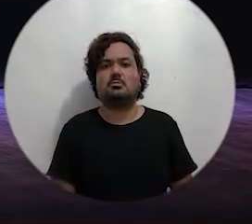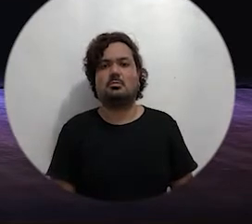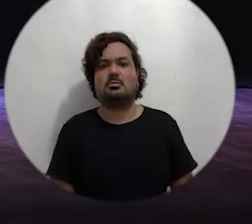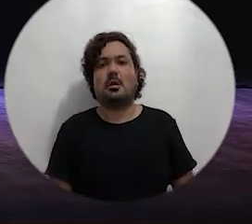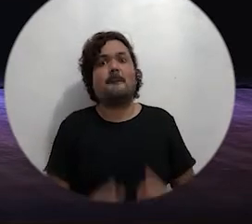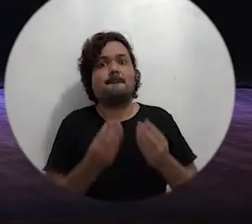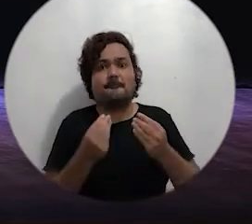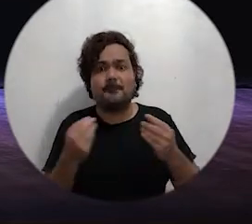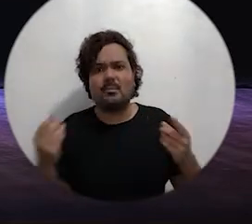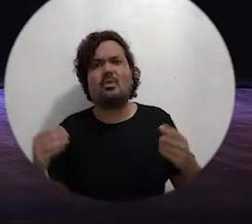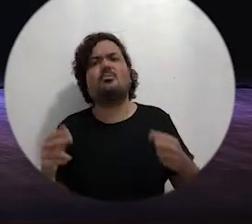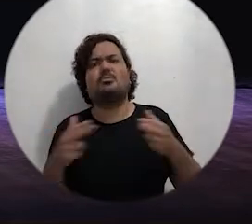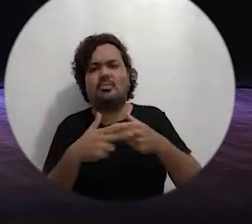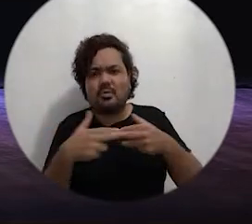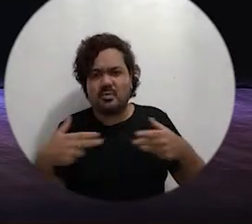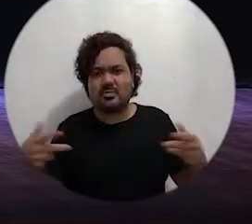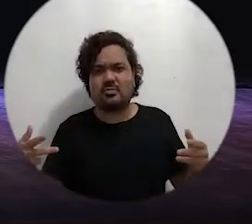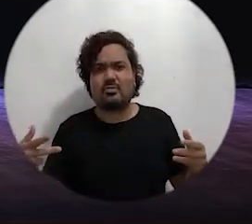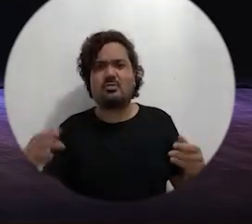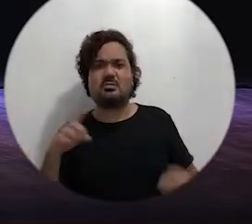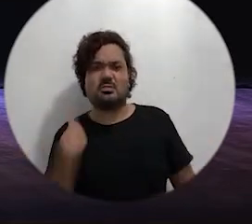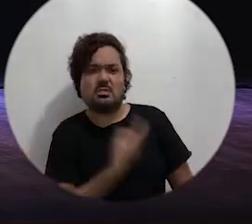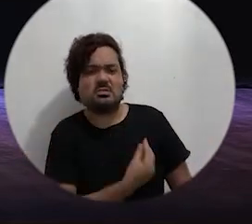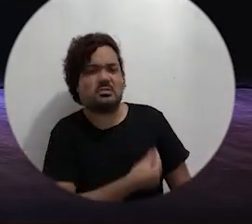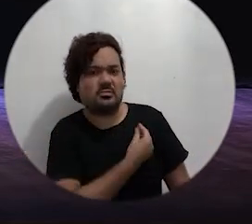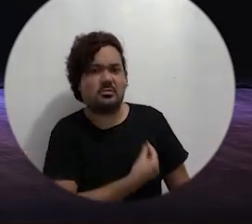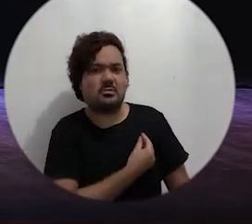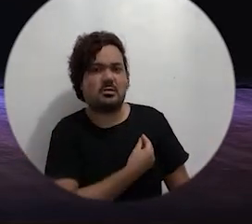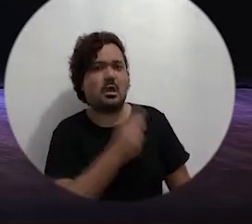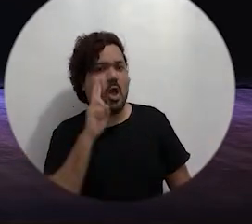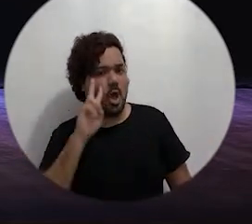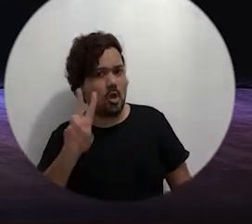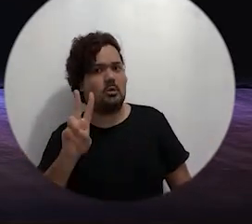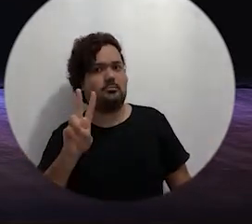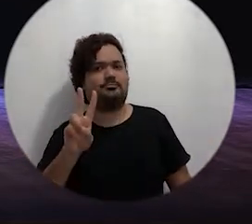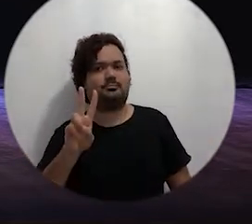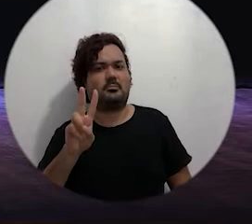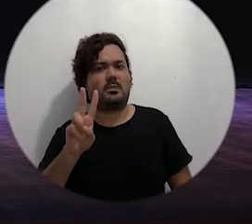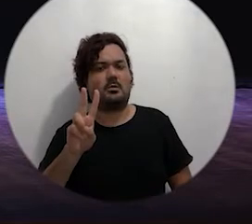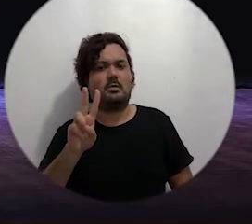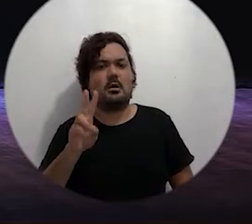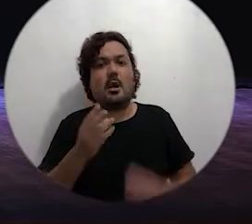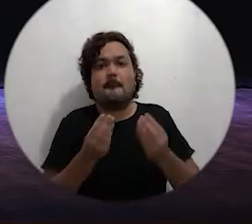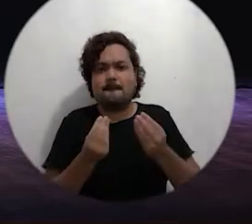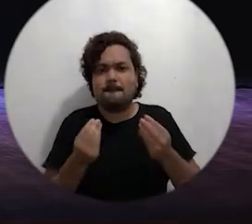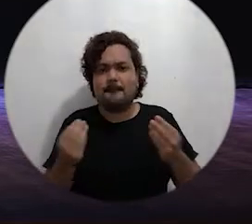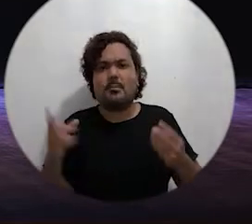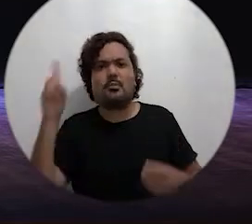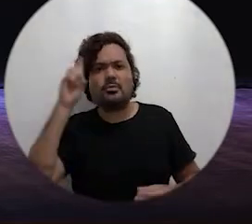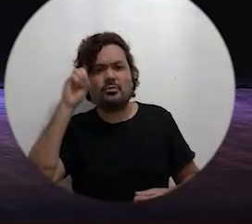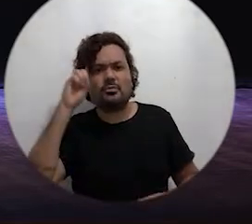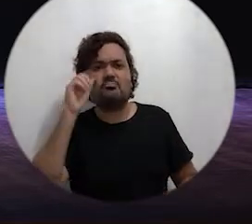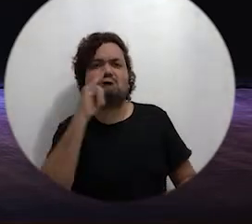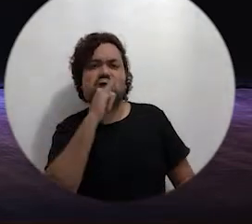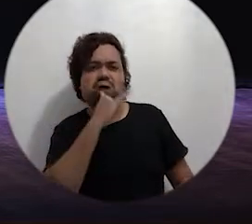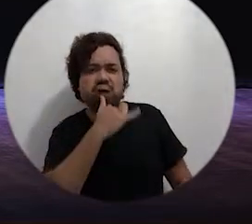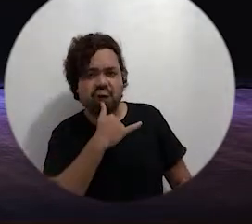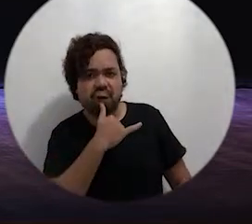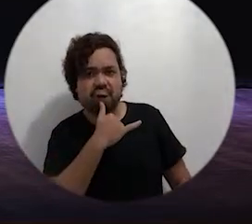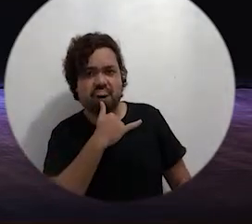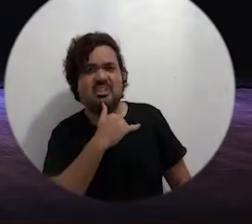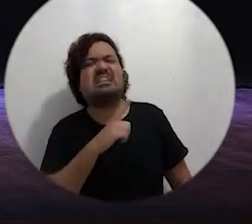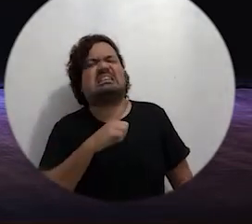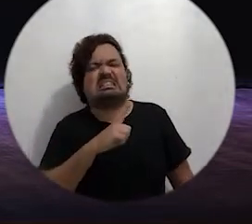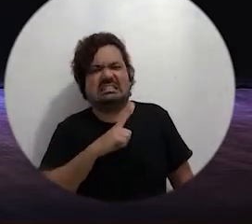Ainda vão ser muitos porquês em nossa trajetória. Olha, vão ser muitos dias de luto. E